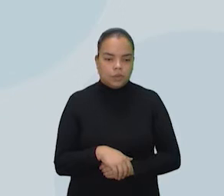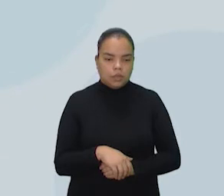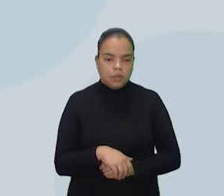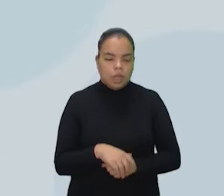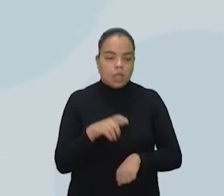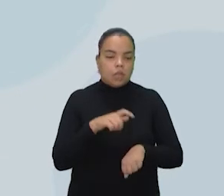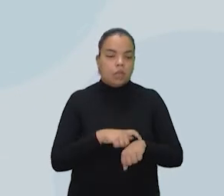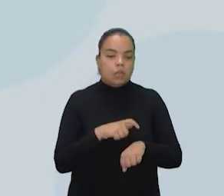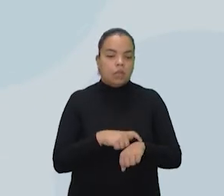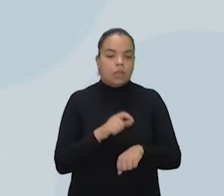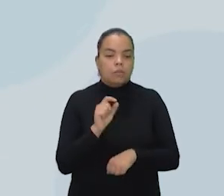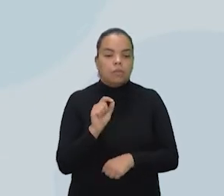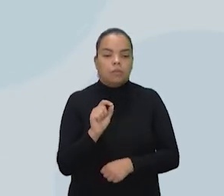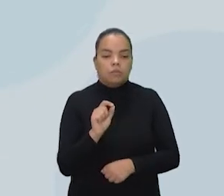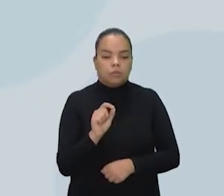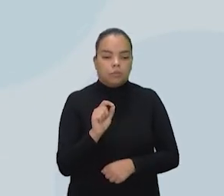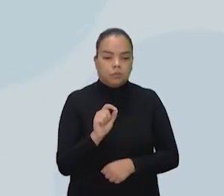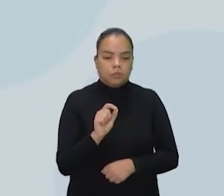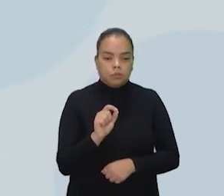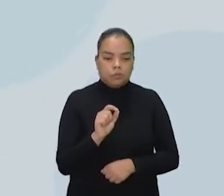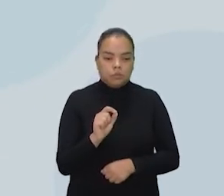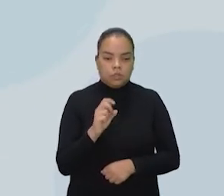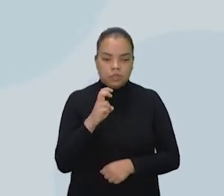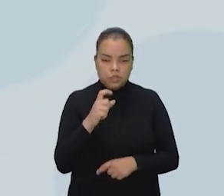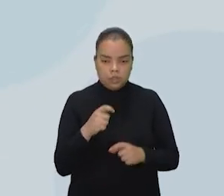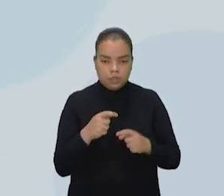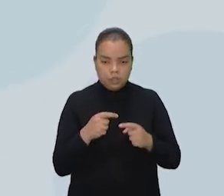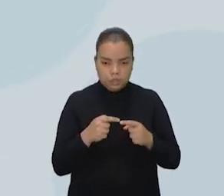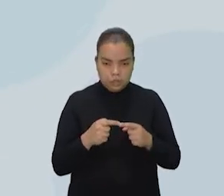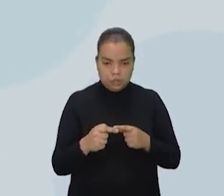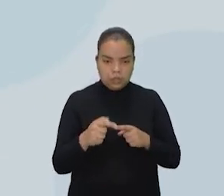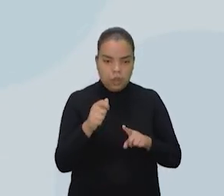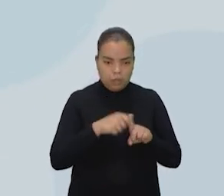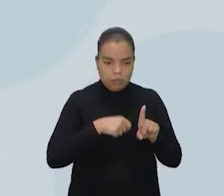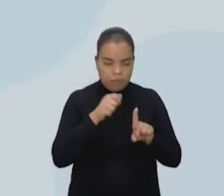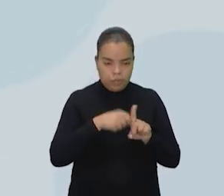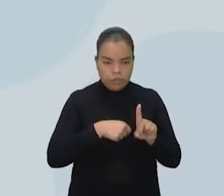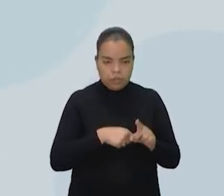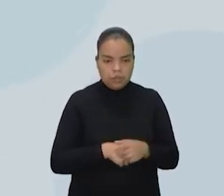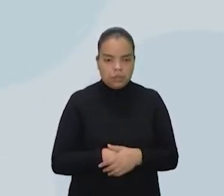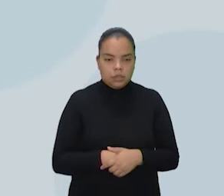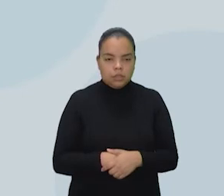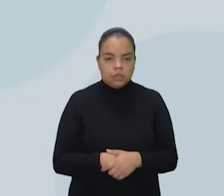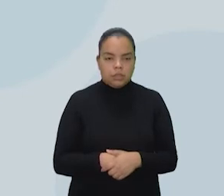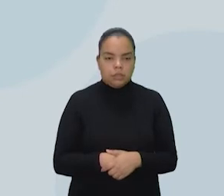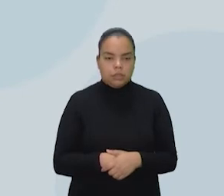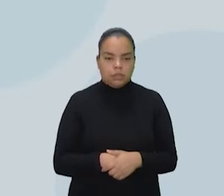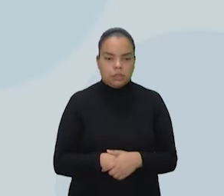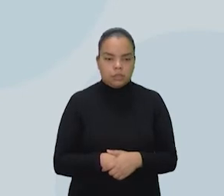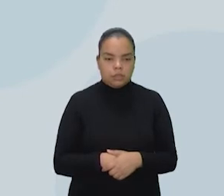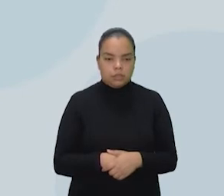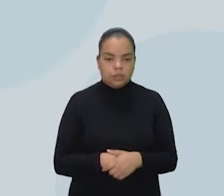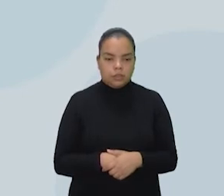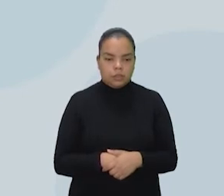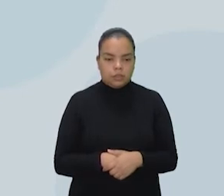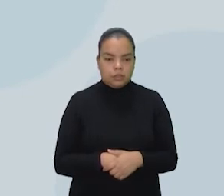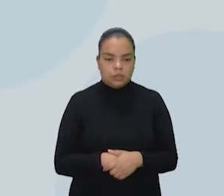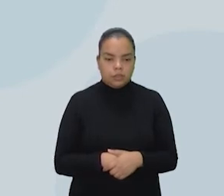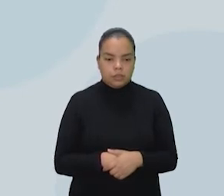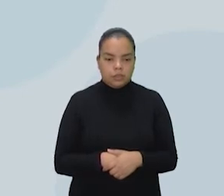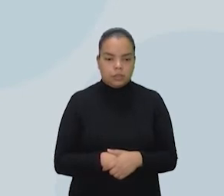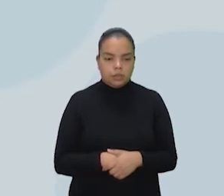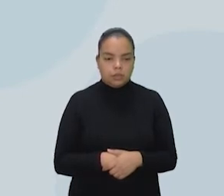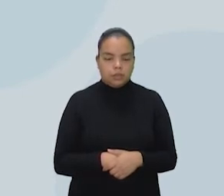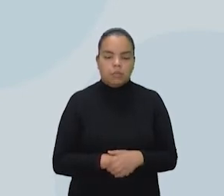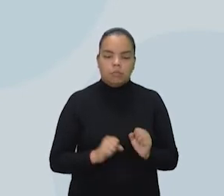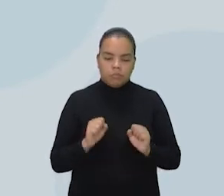vai ser de 5 meses. Então, aqui é um mês e o tempo aqui está em meses, então a gente